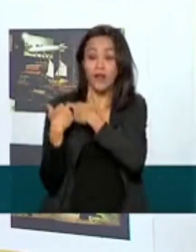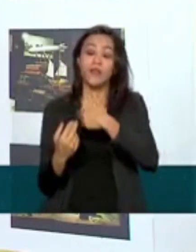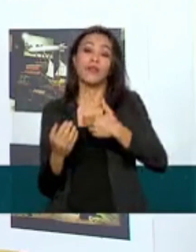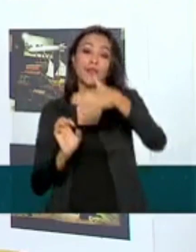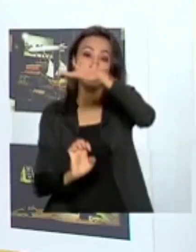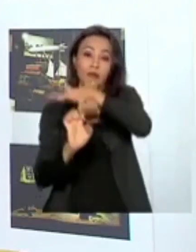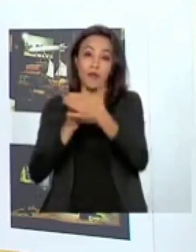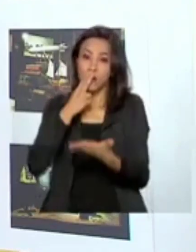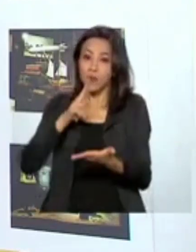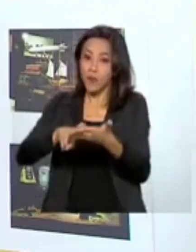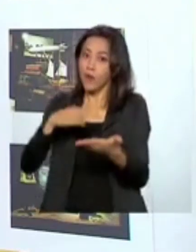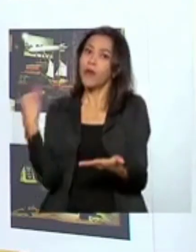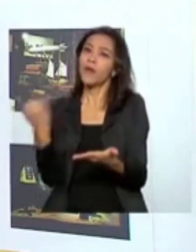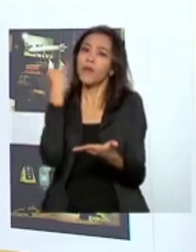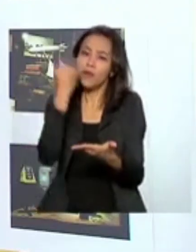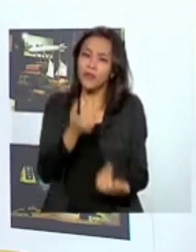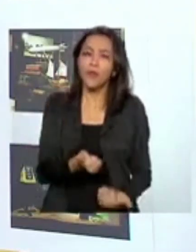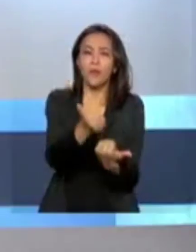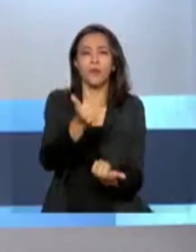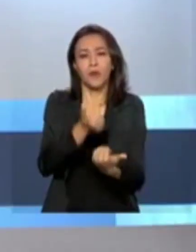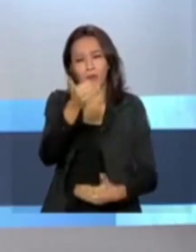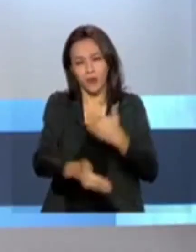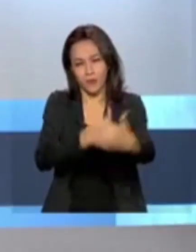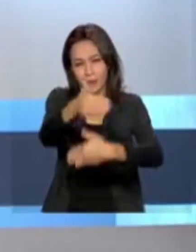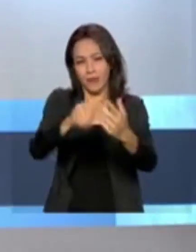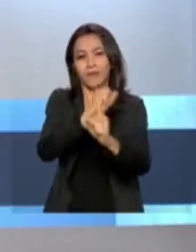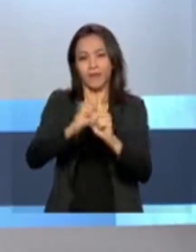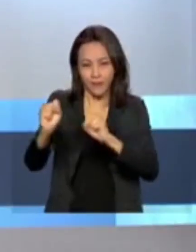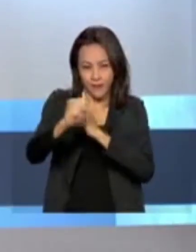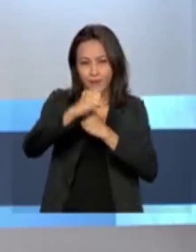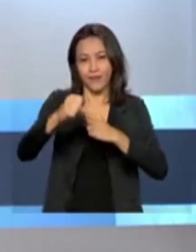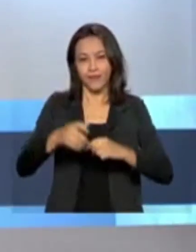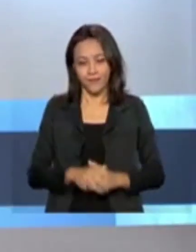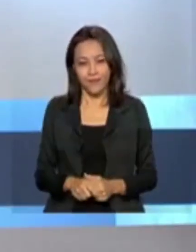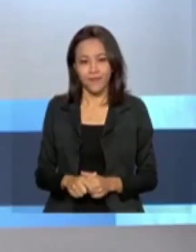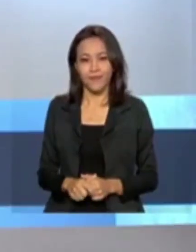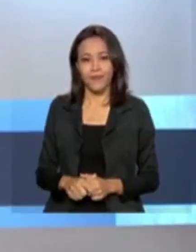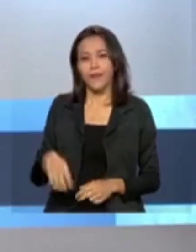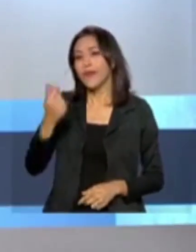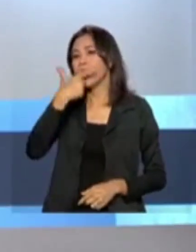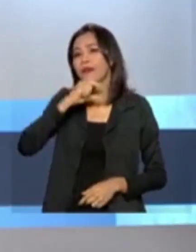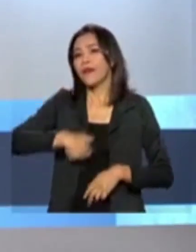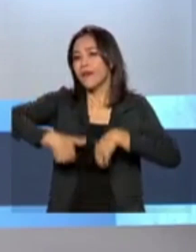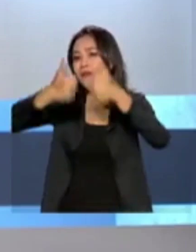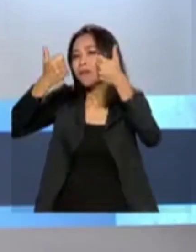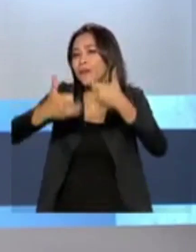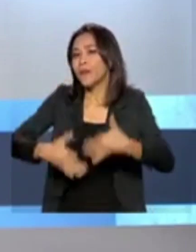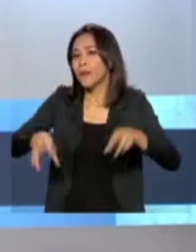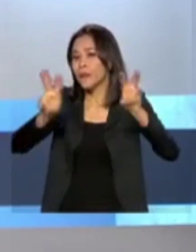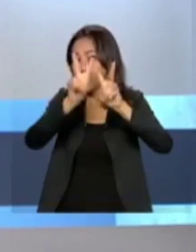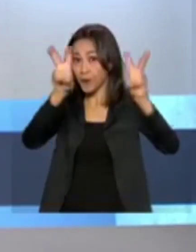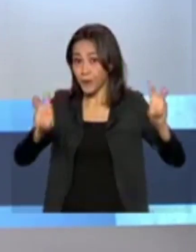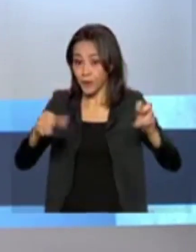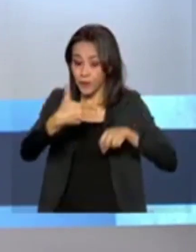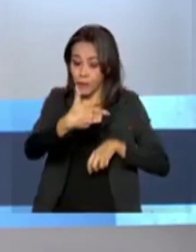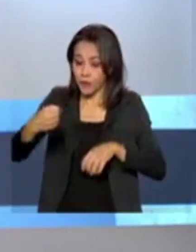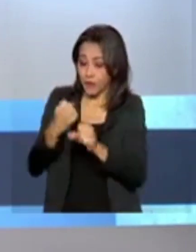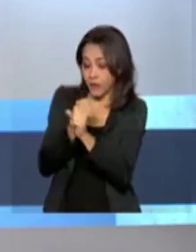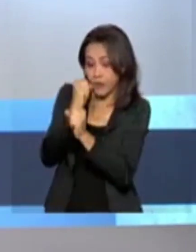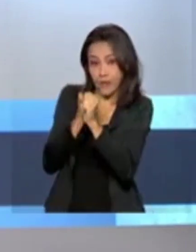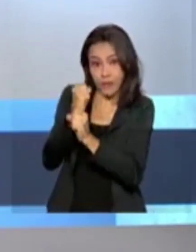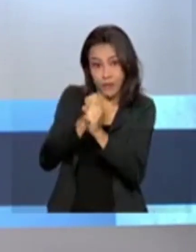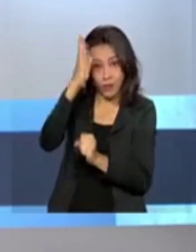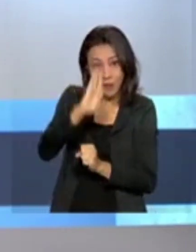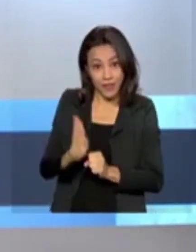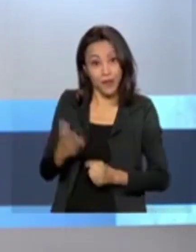também como um agente de desenvolvimento social. E quem falou sobre os 200 anos da independência do Brasil foi o